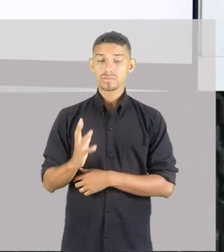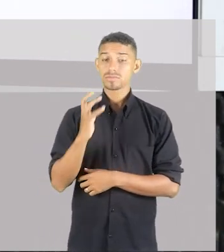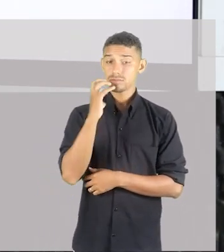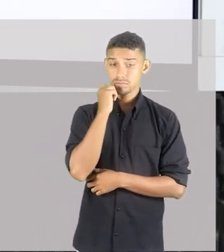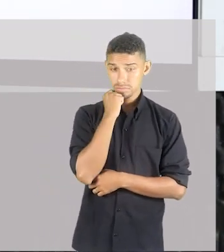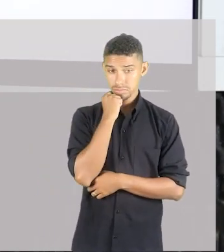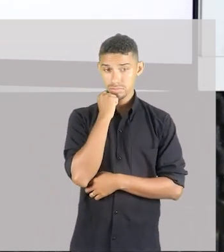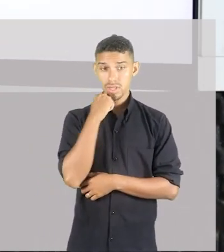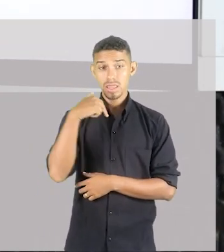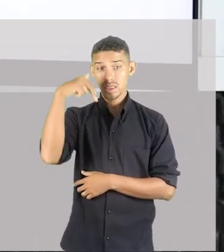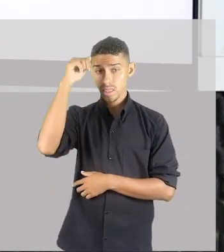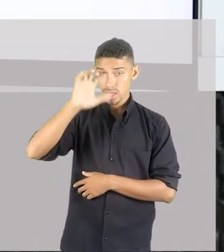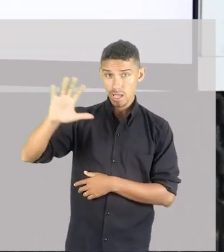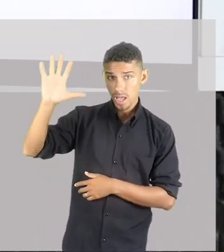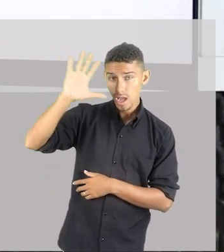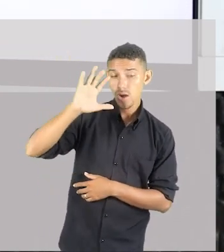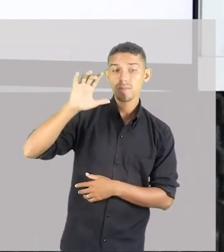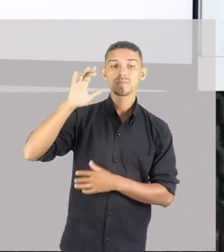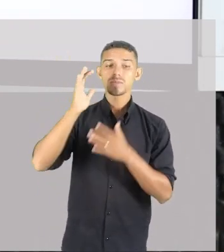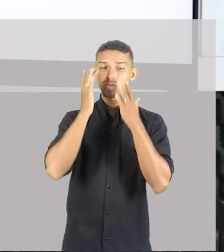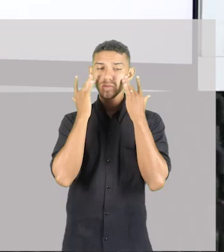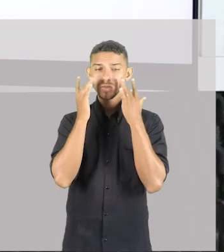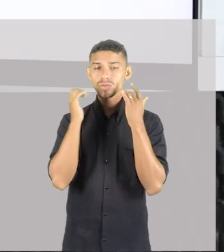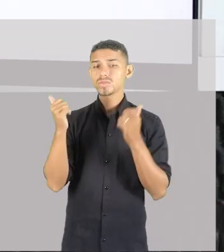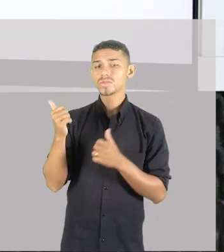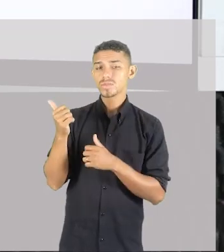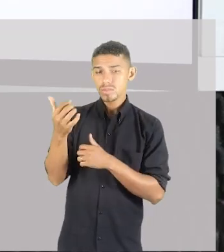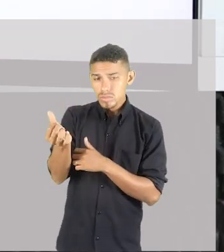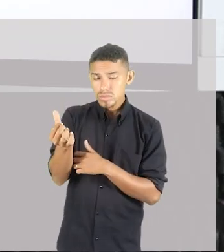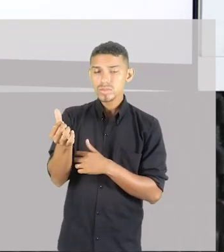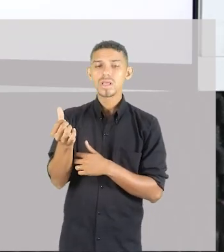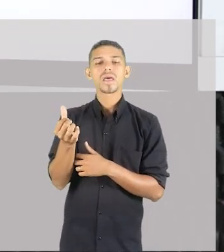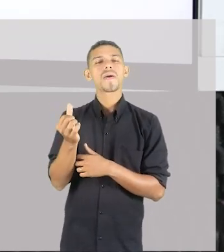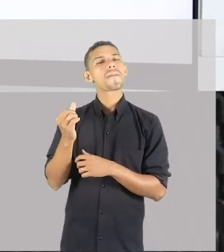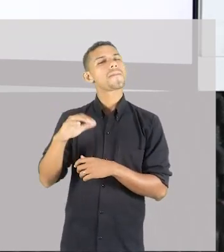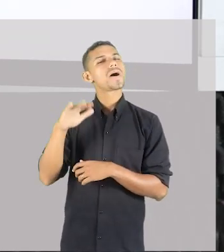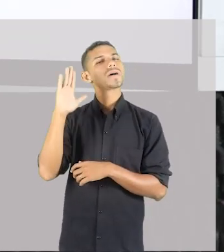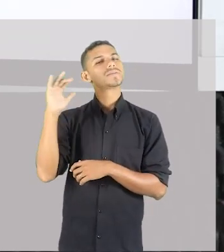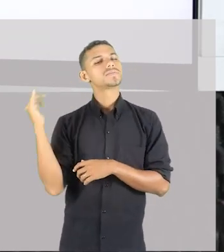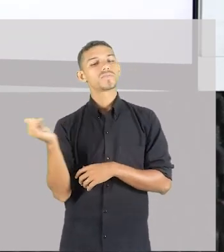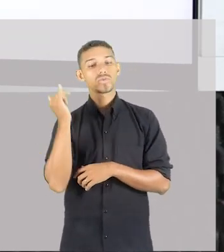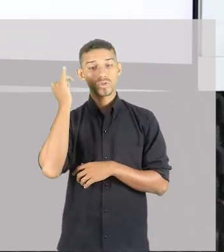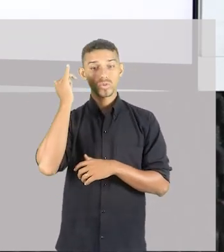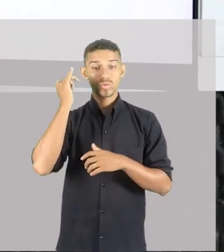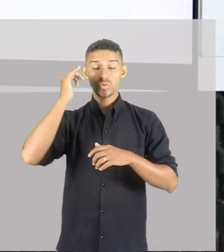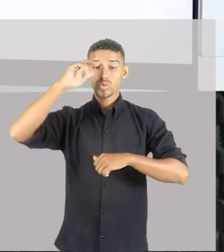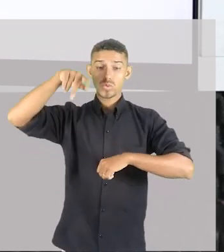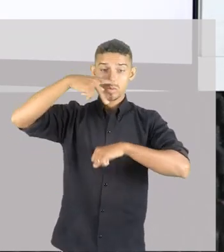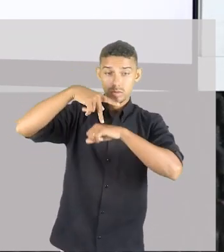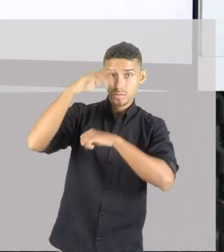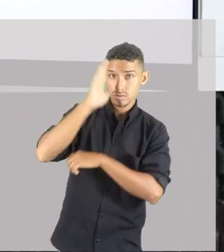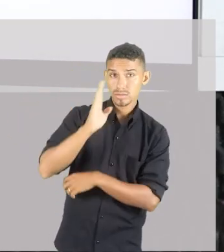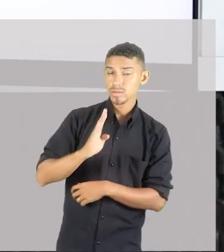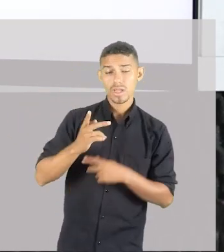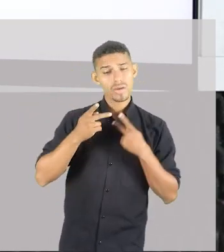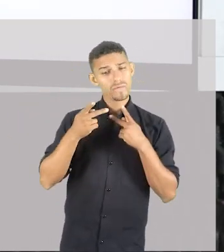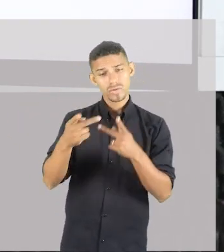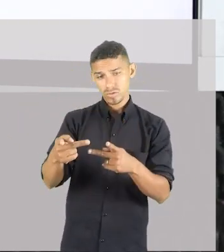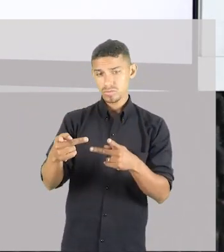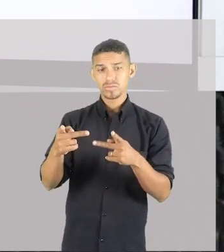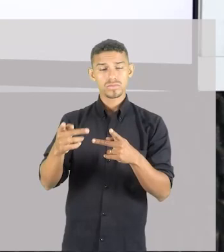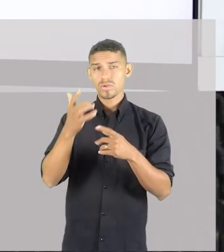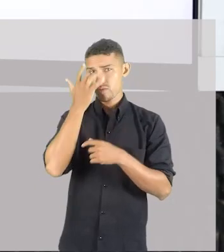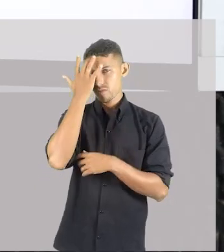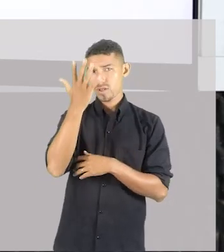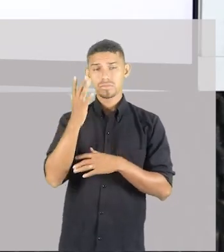nacional. É o segundo teatro mais antigo, está entre os 16 monumentos mais importantes do país. Essas visitas podem ser realizadas com